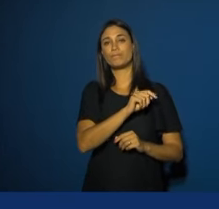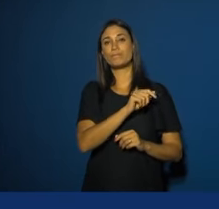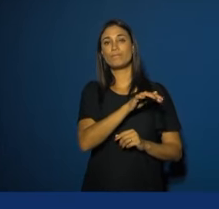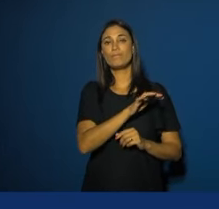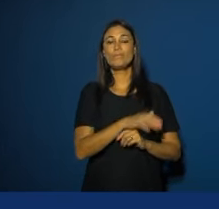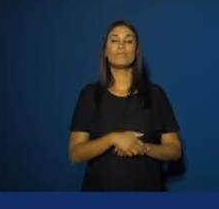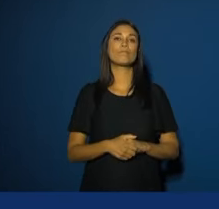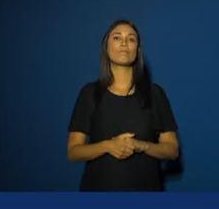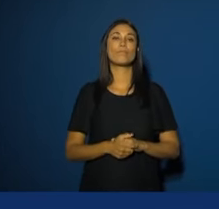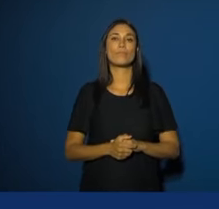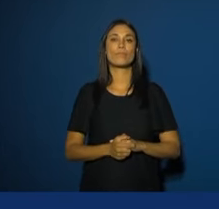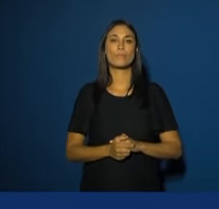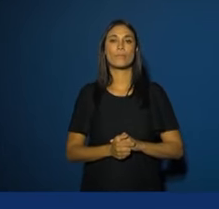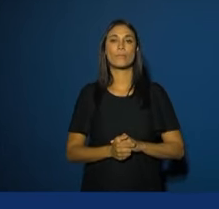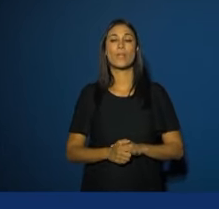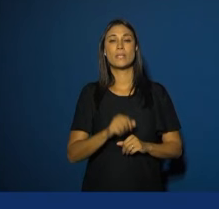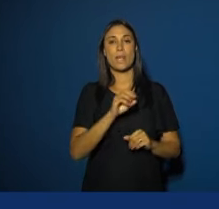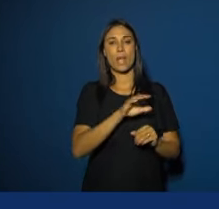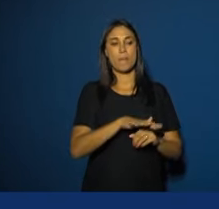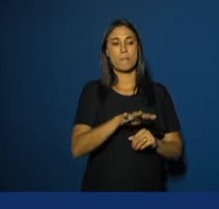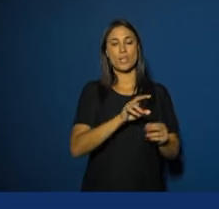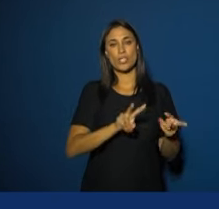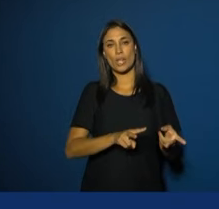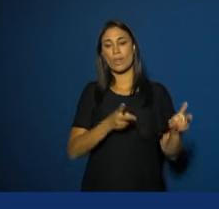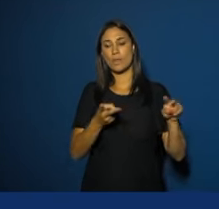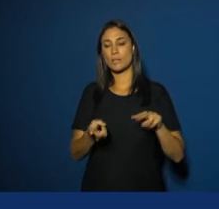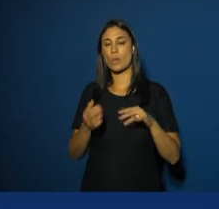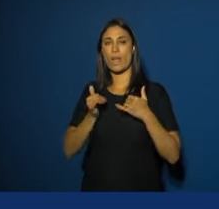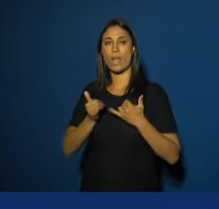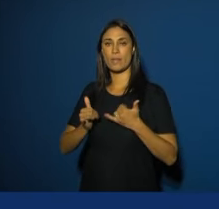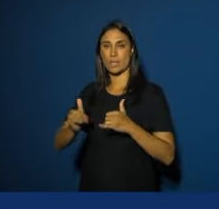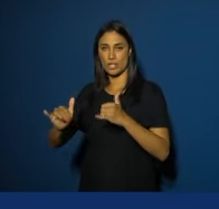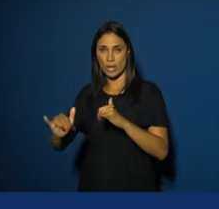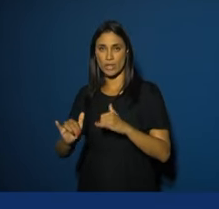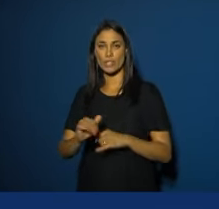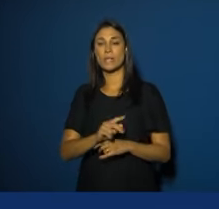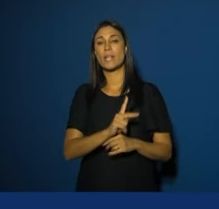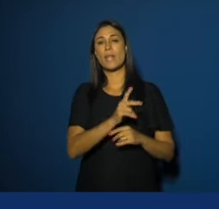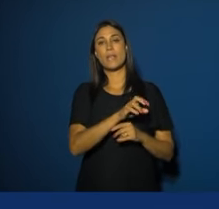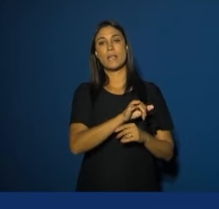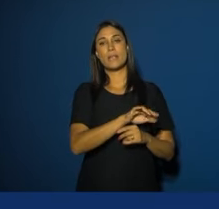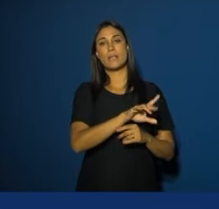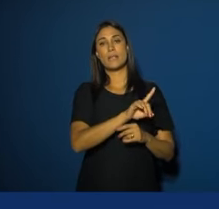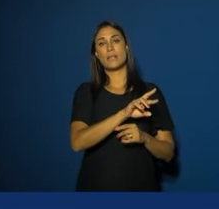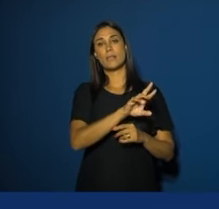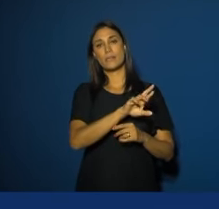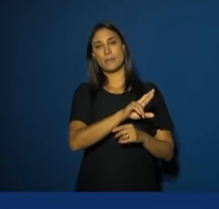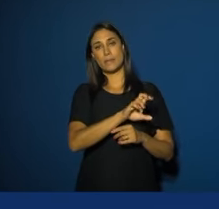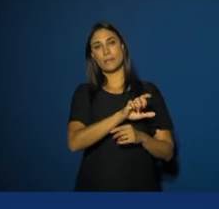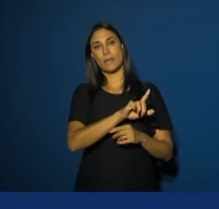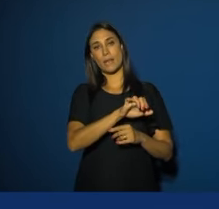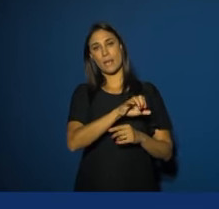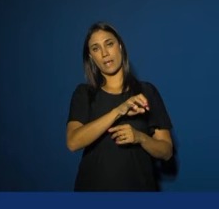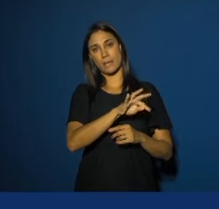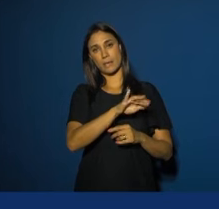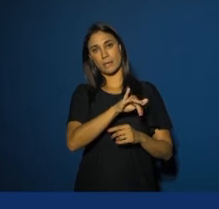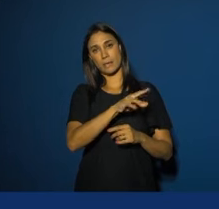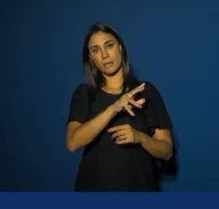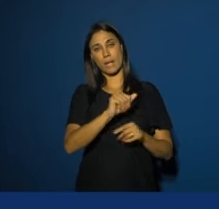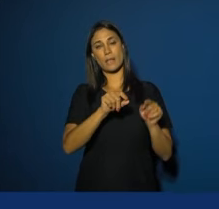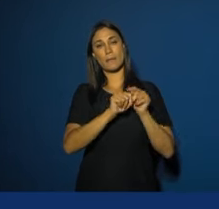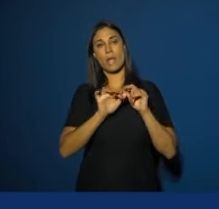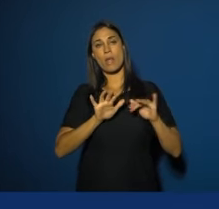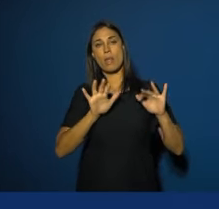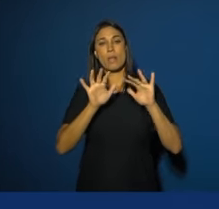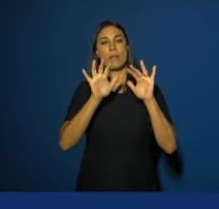desse ambiente de transição energética, as hidrelétricas e a geração termoelétrica a gás